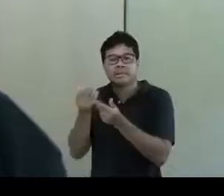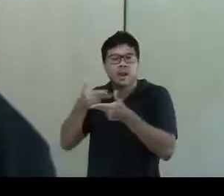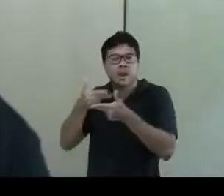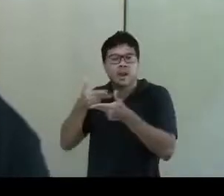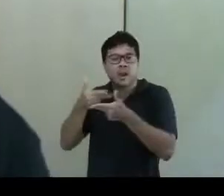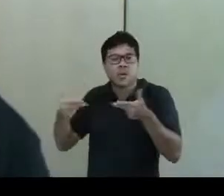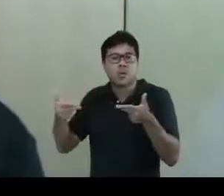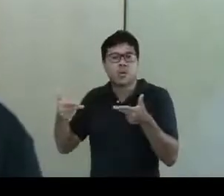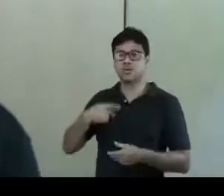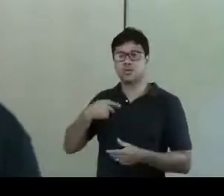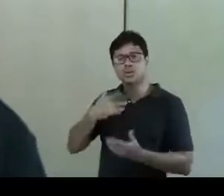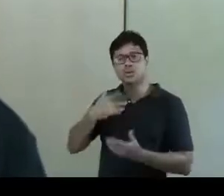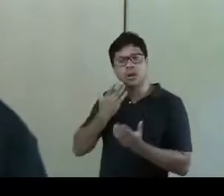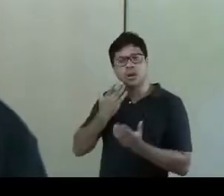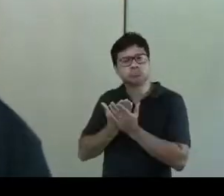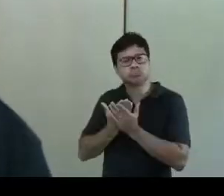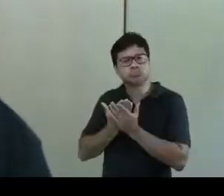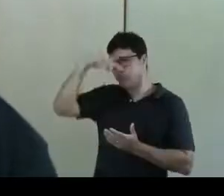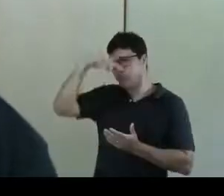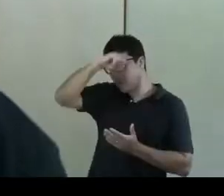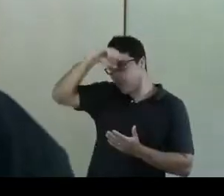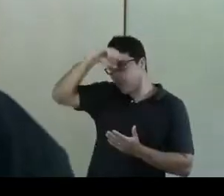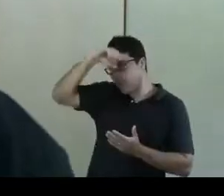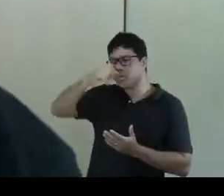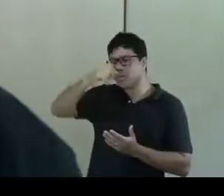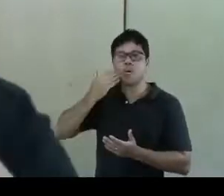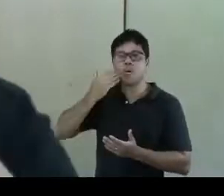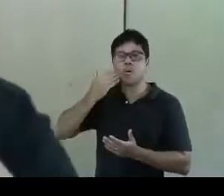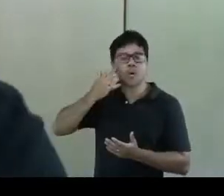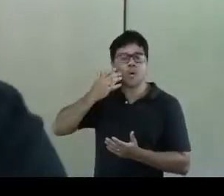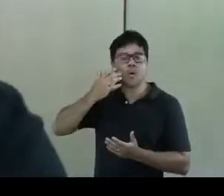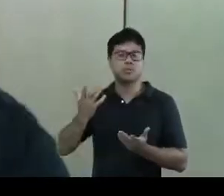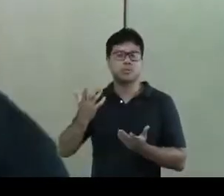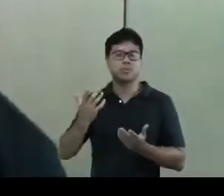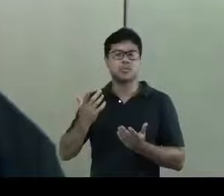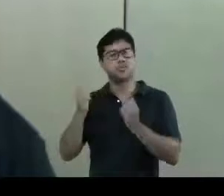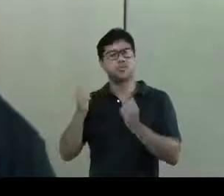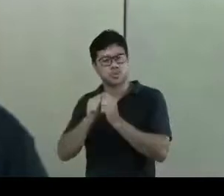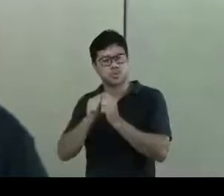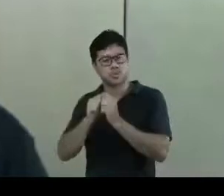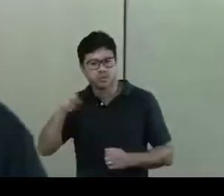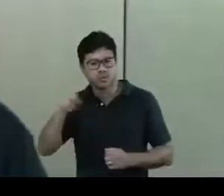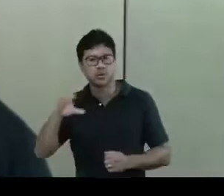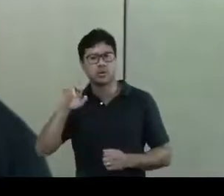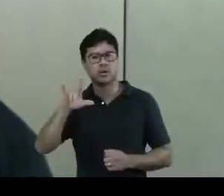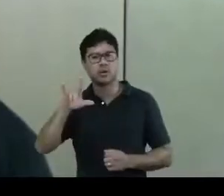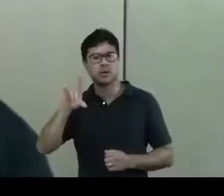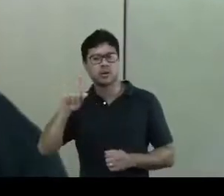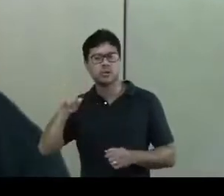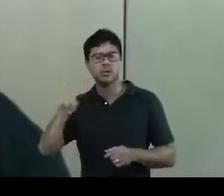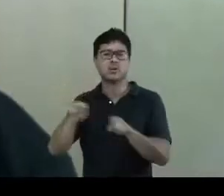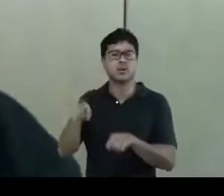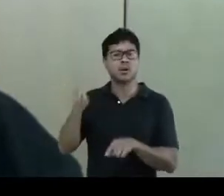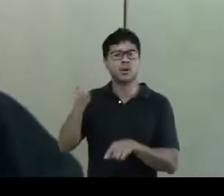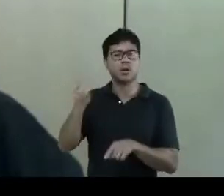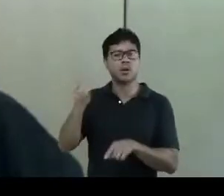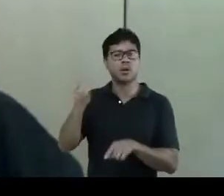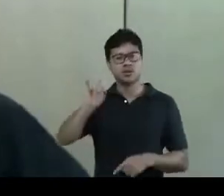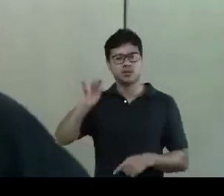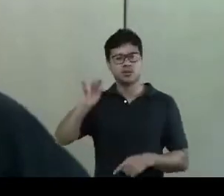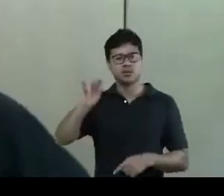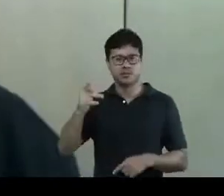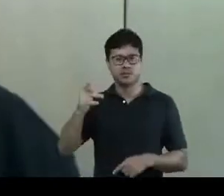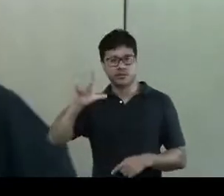qual eu mesmo já pude aprender um pouquinho mais, tanto com a professora Cláudia quanto com a professora